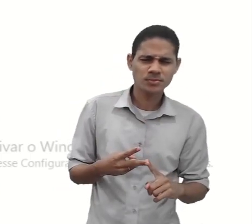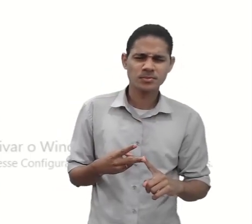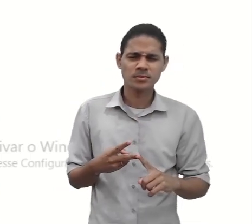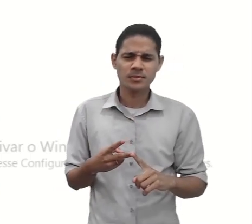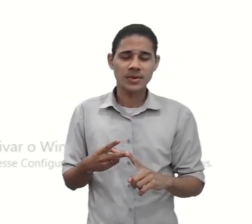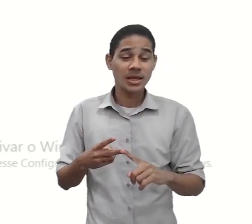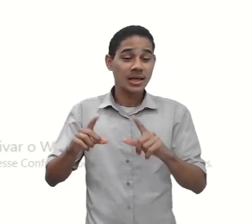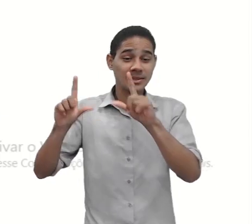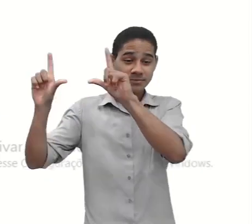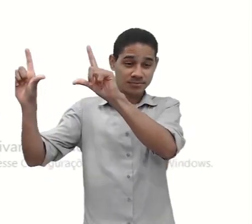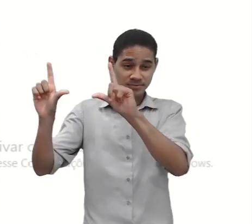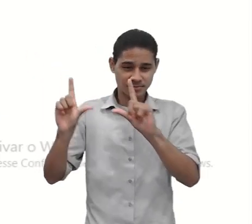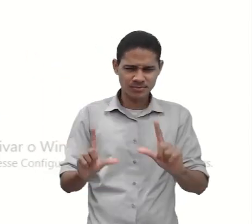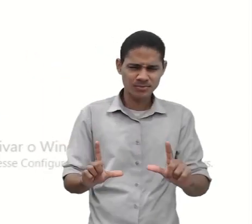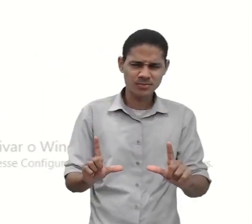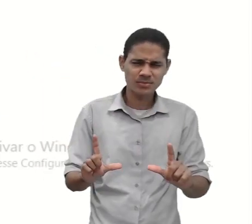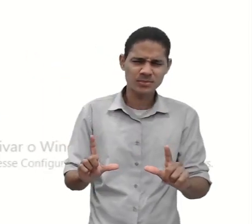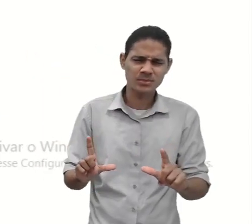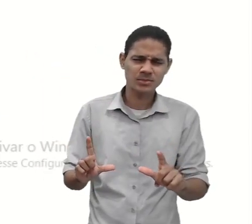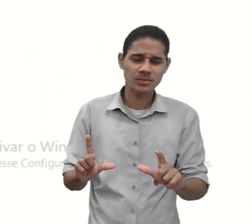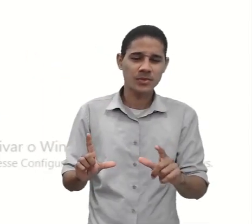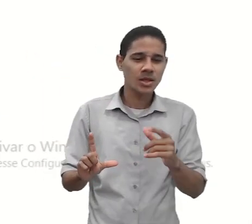justamente duas cenas que mostram